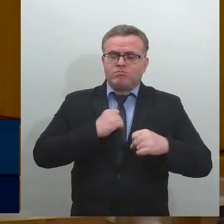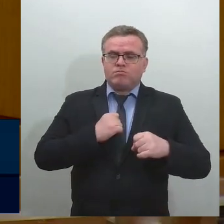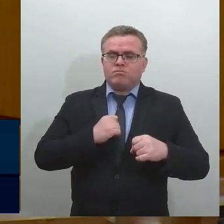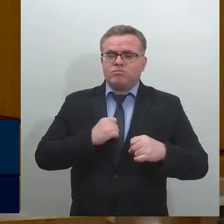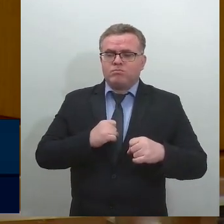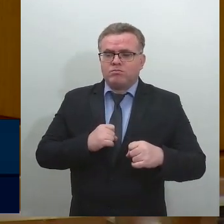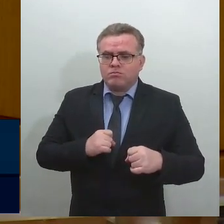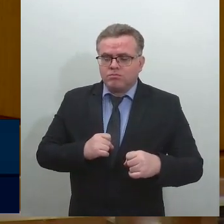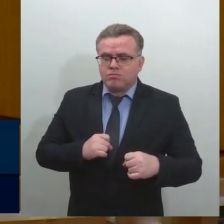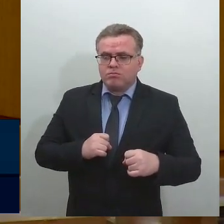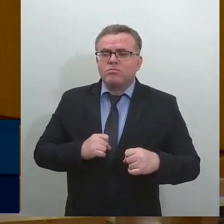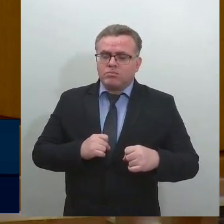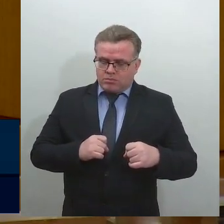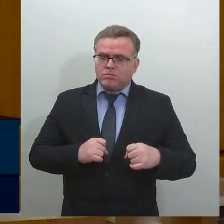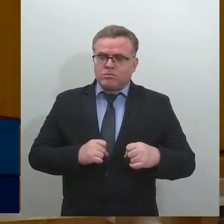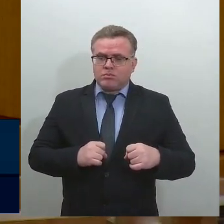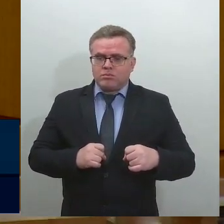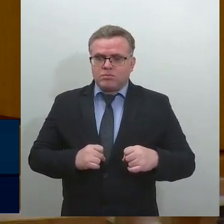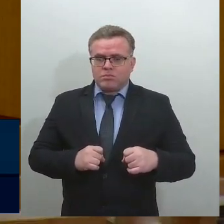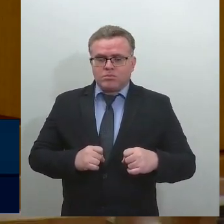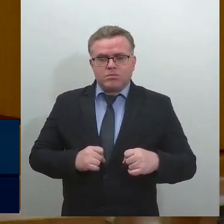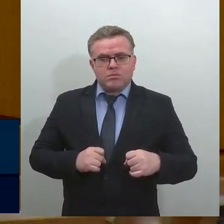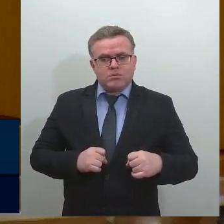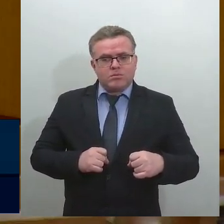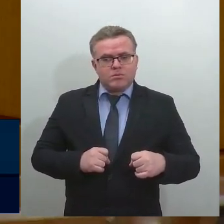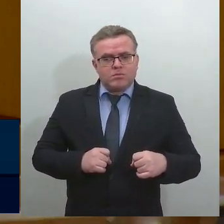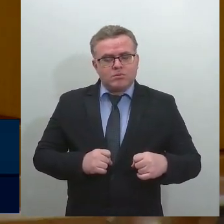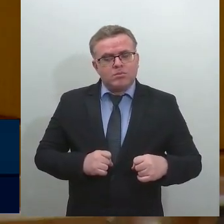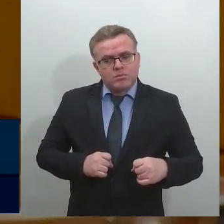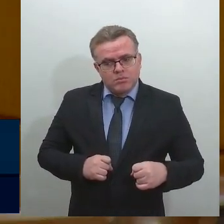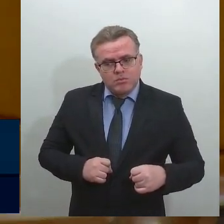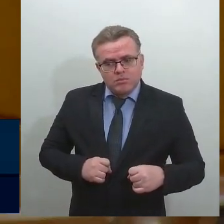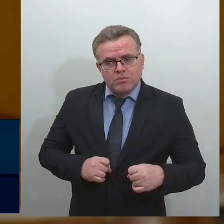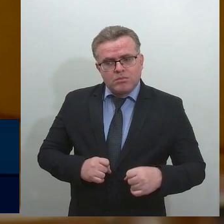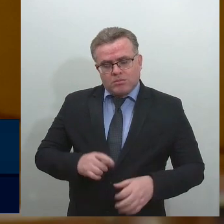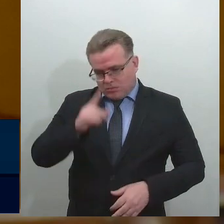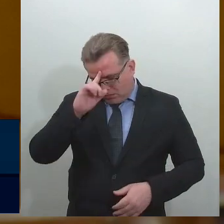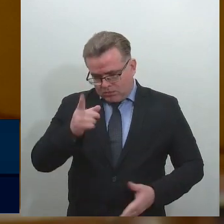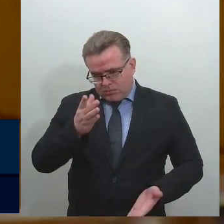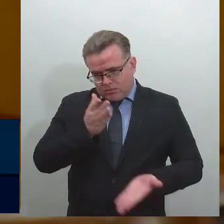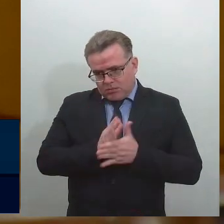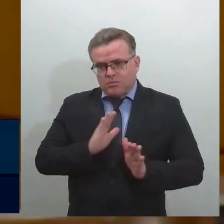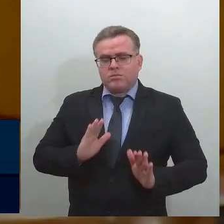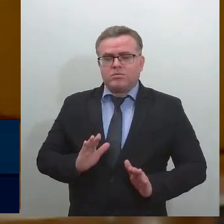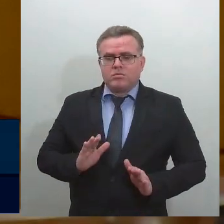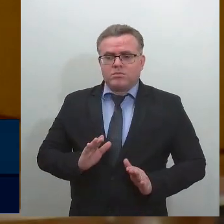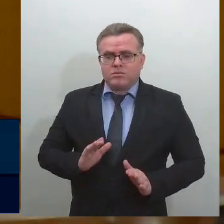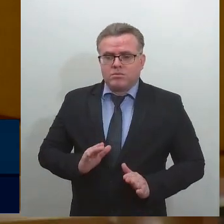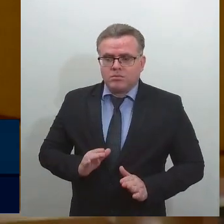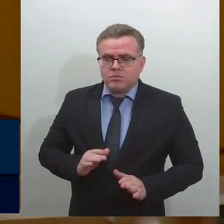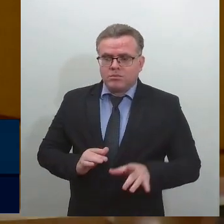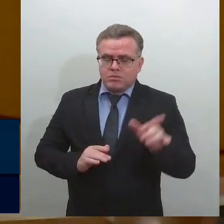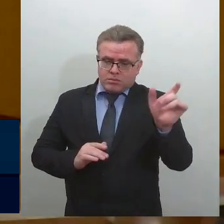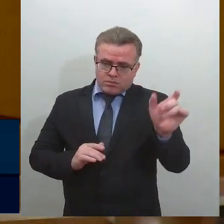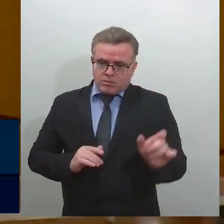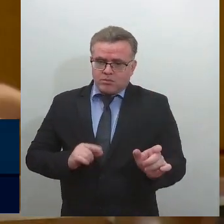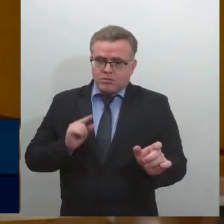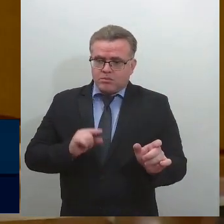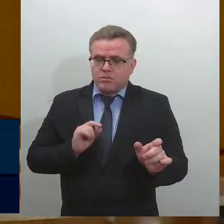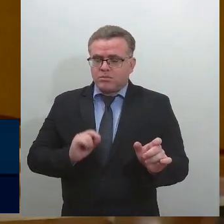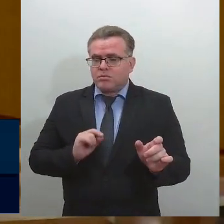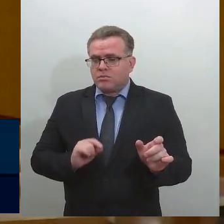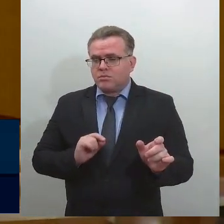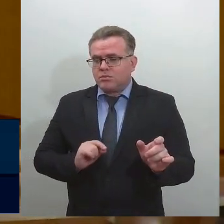altura daqueles que infelizmente tentam difamar